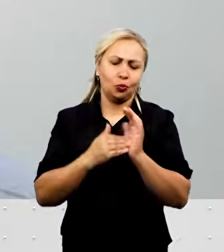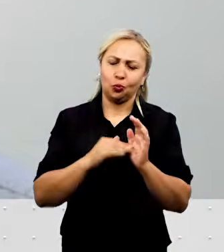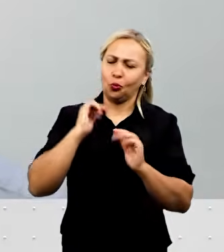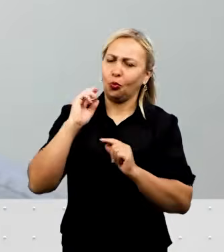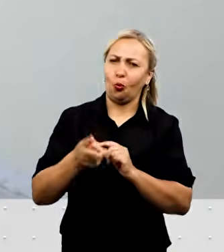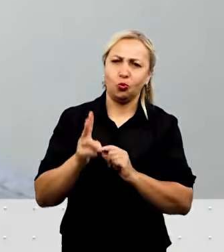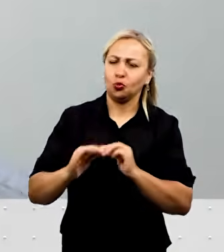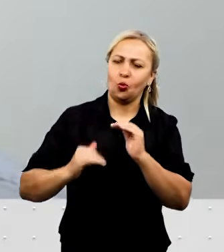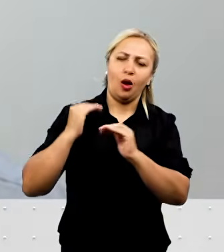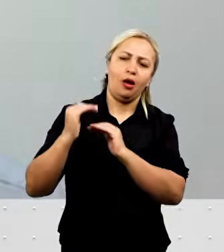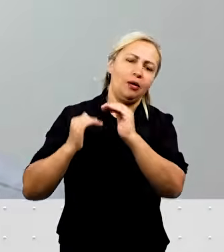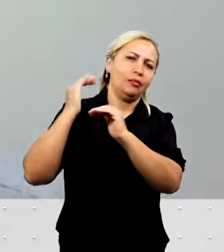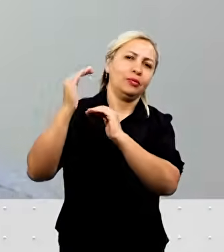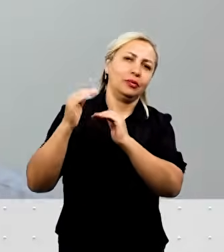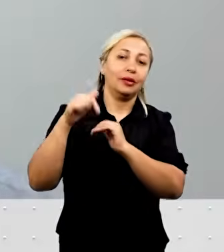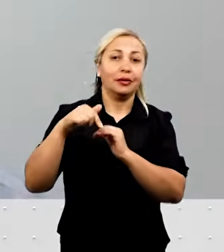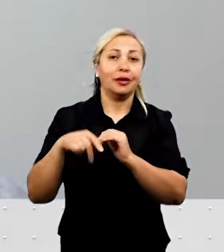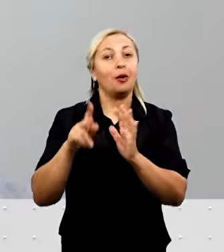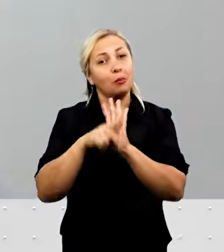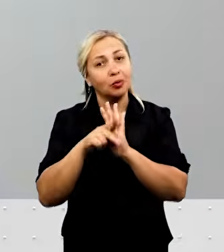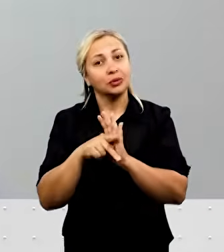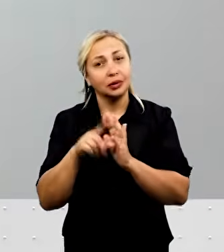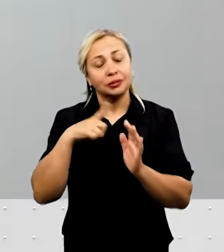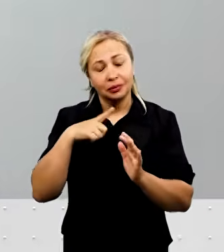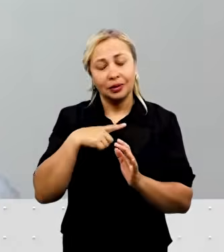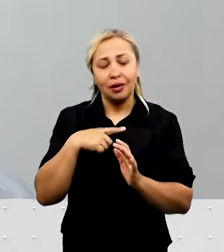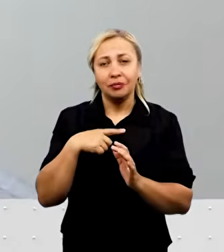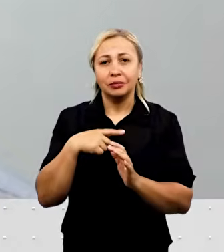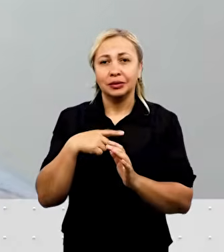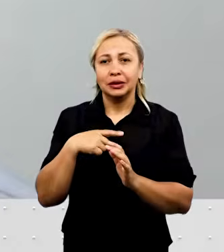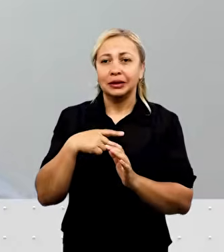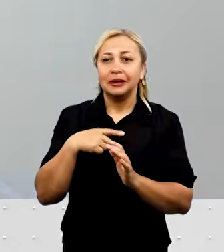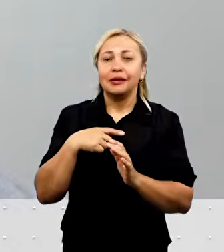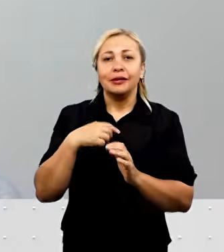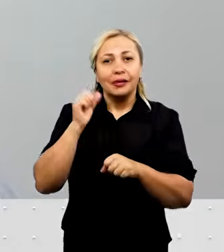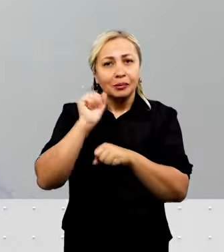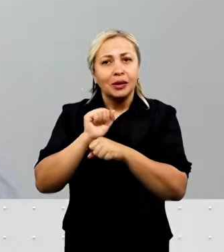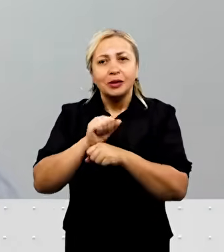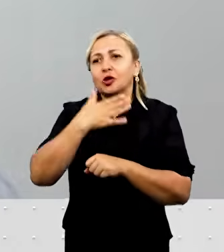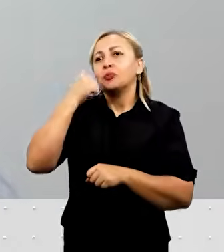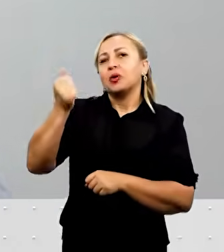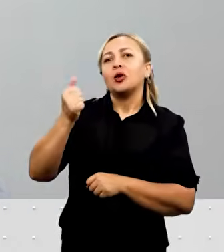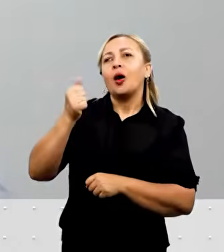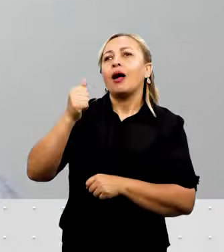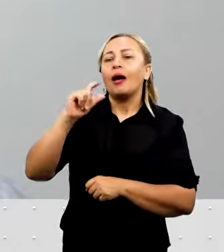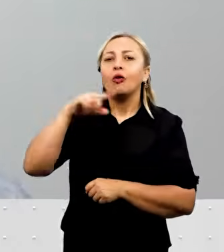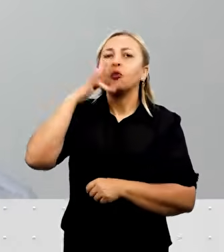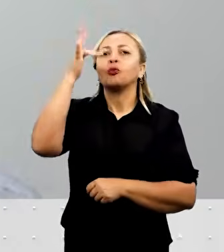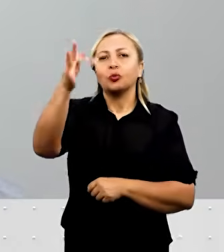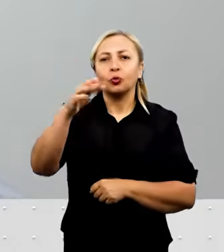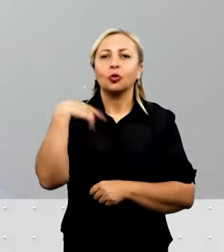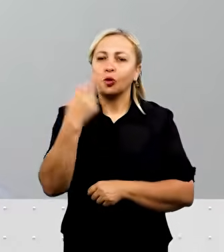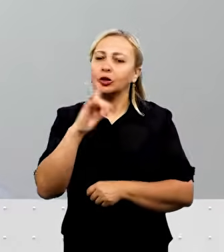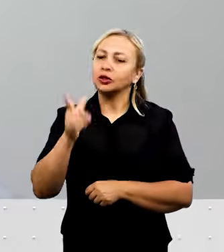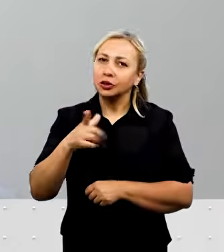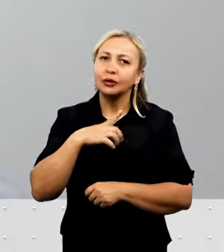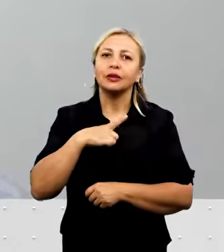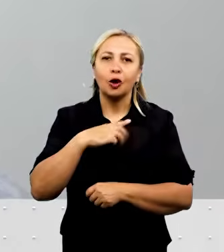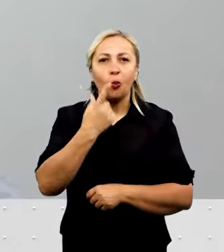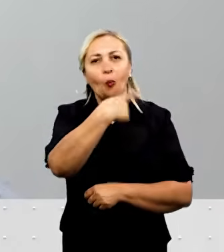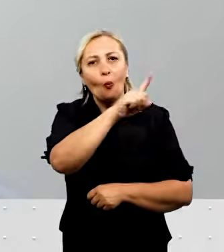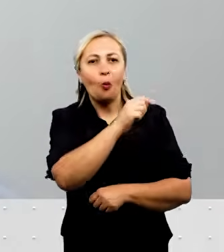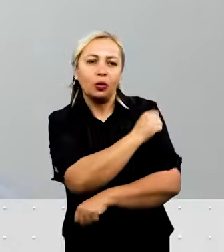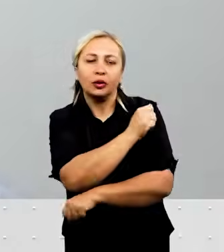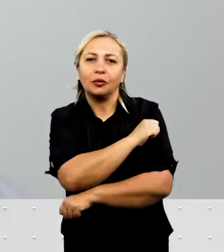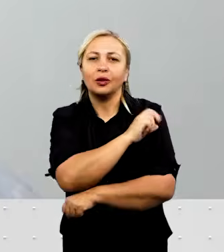esse próprio projeto TIFF-Gram, ele tem perspectivas claras de melhorias. Inclusive nós temos já outro aluno que